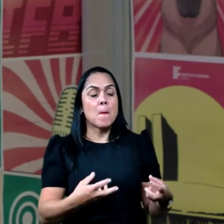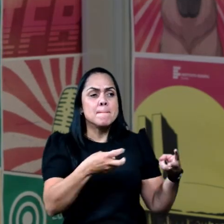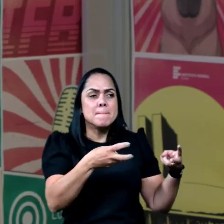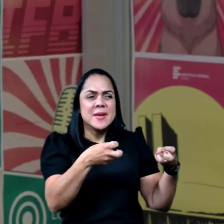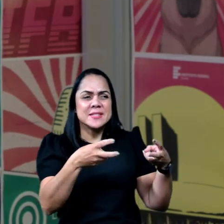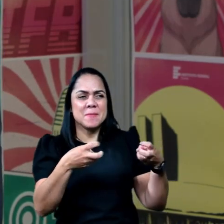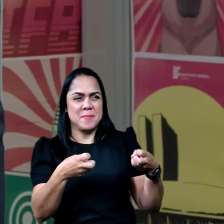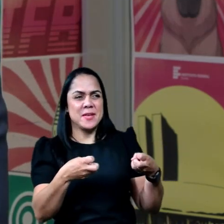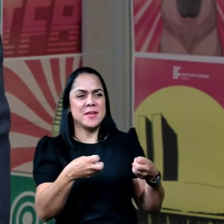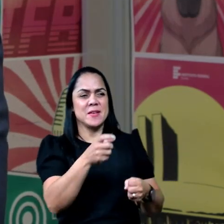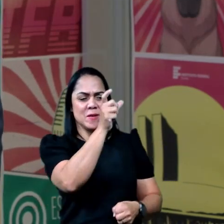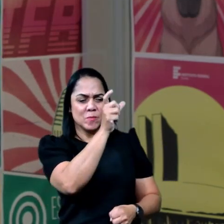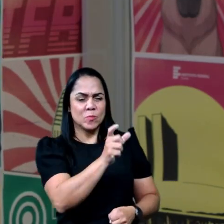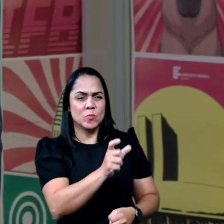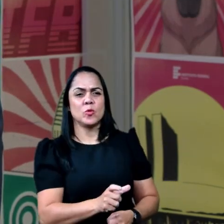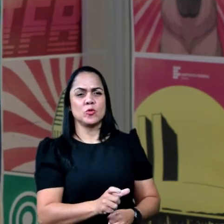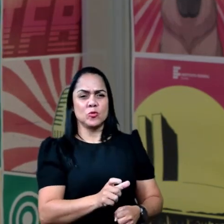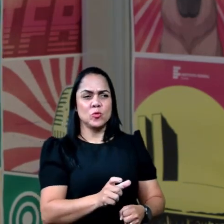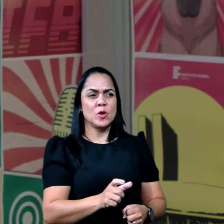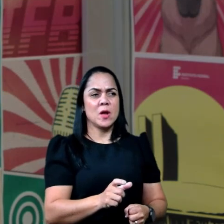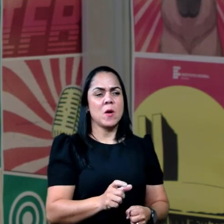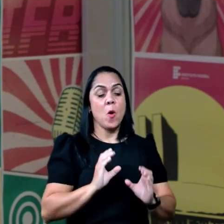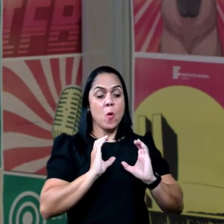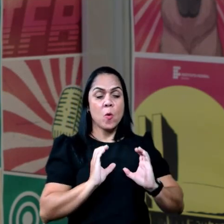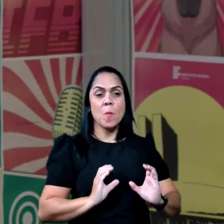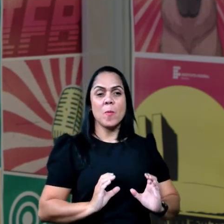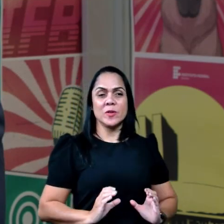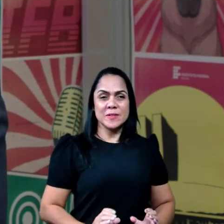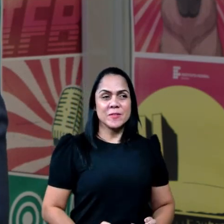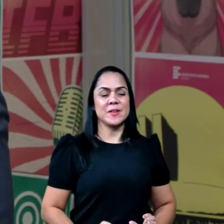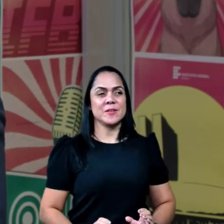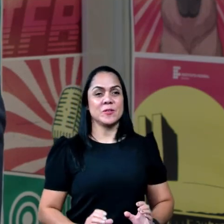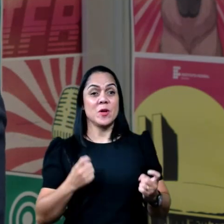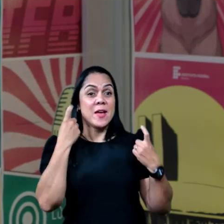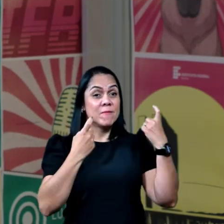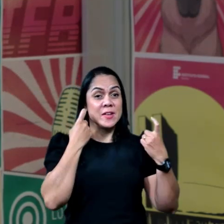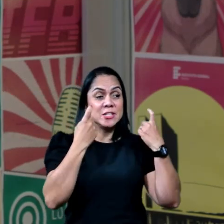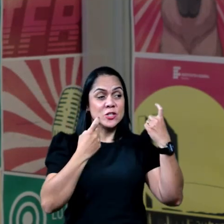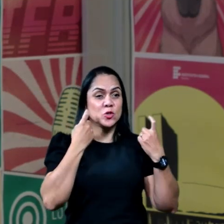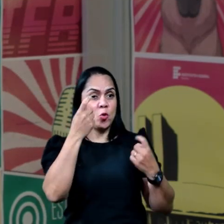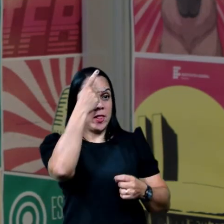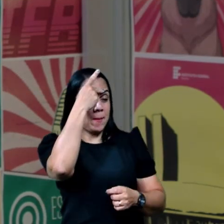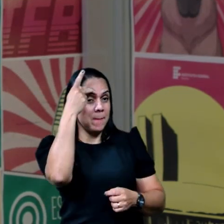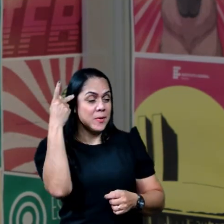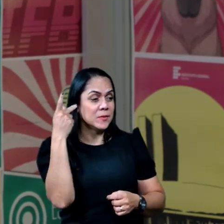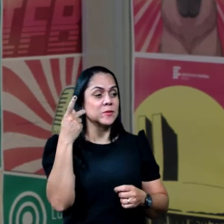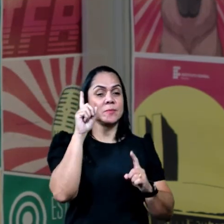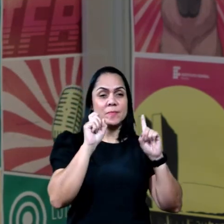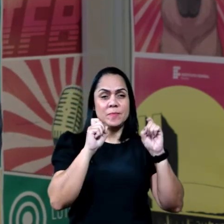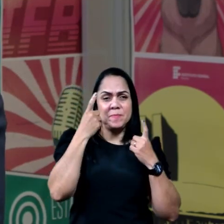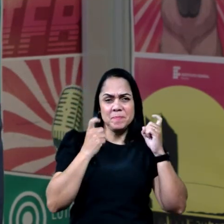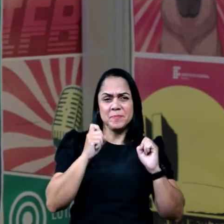pela postura corporal, pelo comportamento, pelas feições da pessoa, que ela não está consentindo, que ela